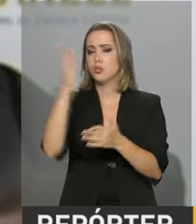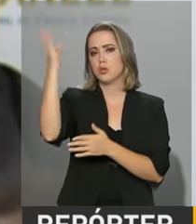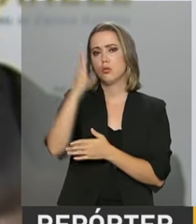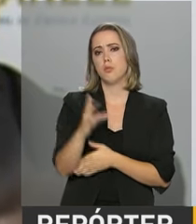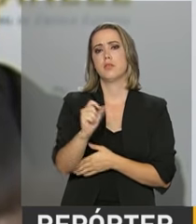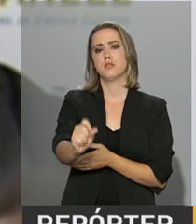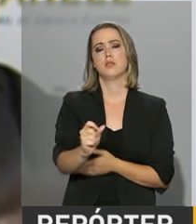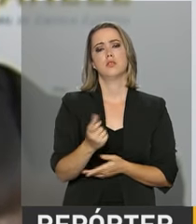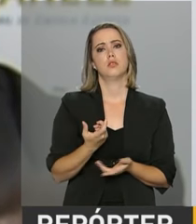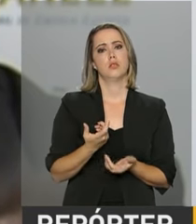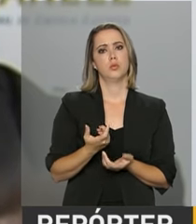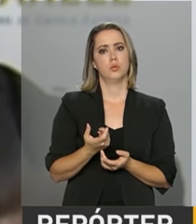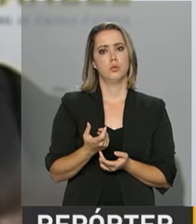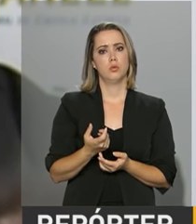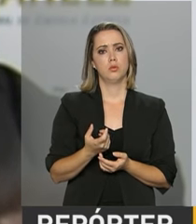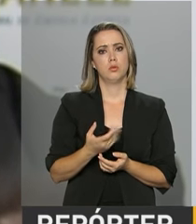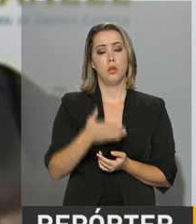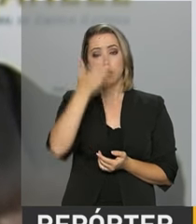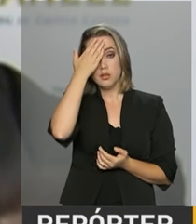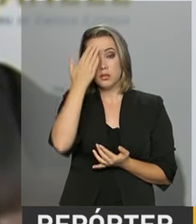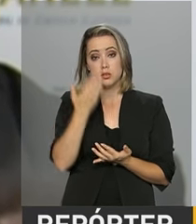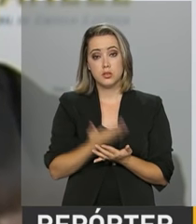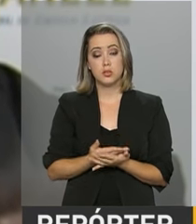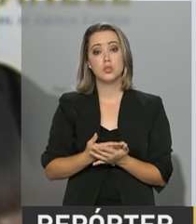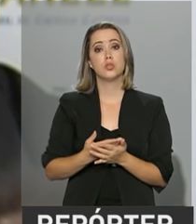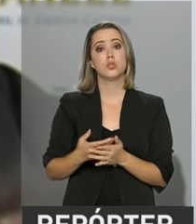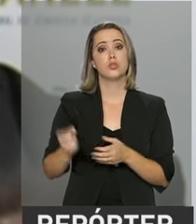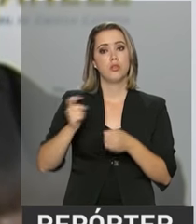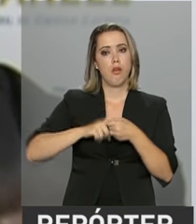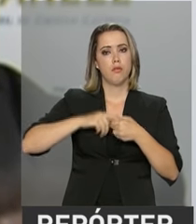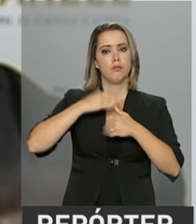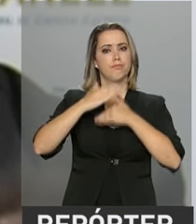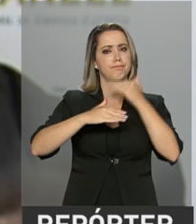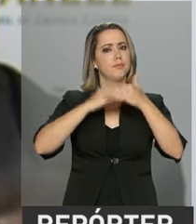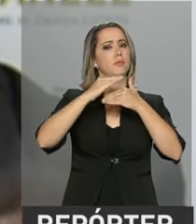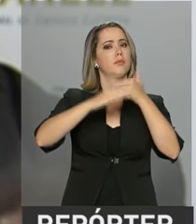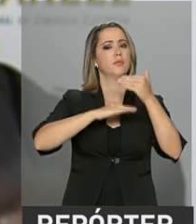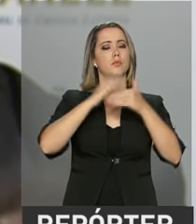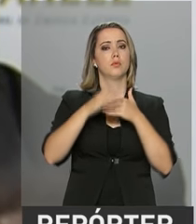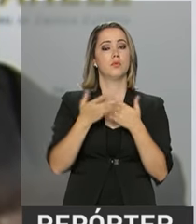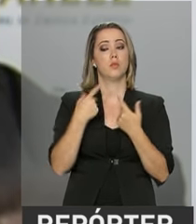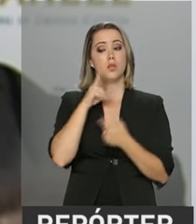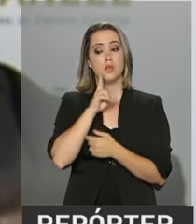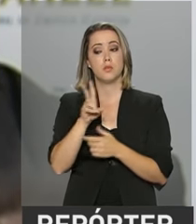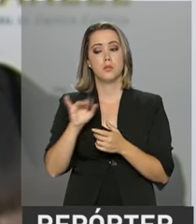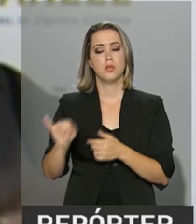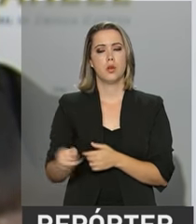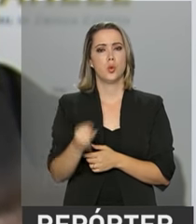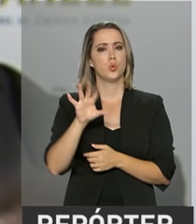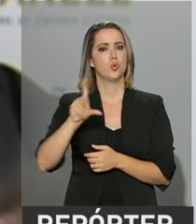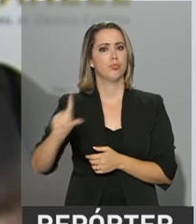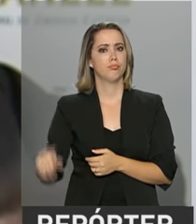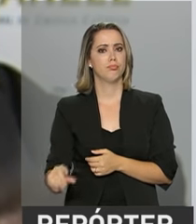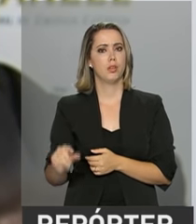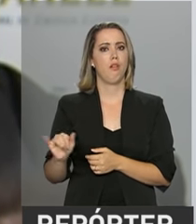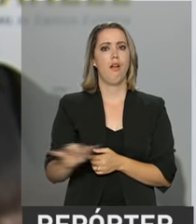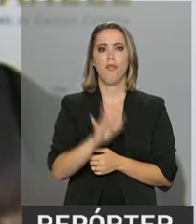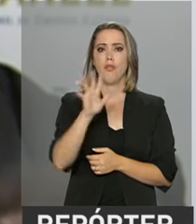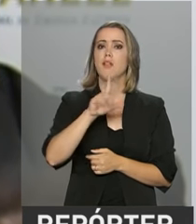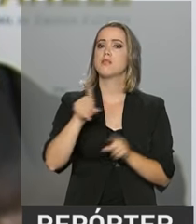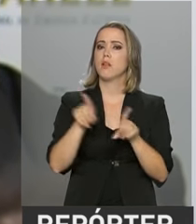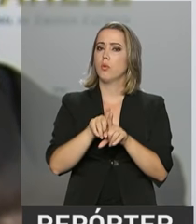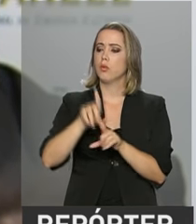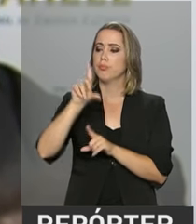acreditam que o brasil já começa a venda pela queda dos juros pela queda da inflação